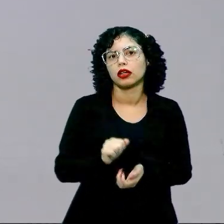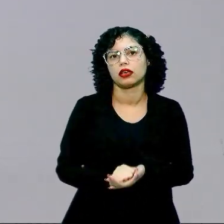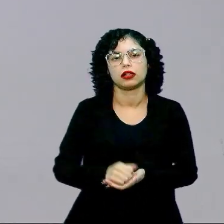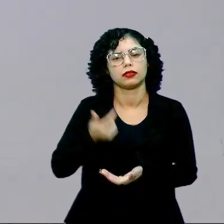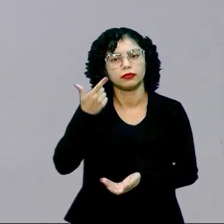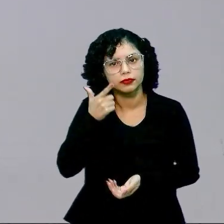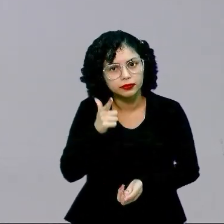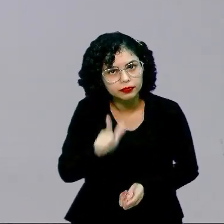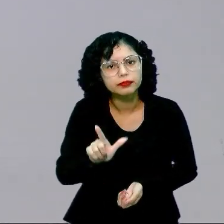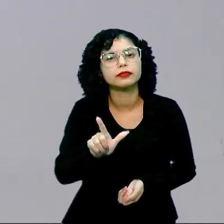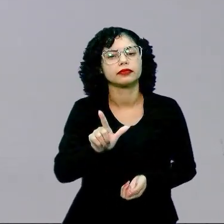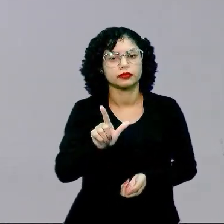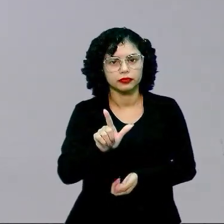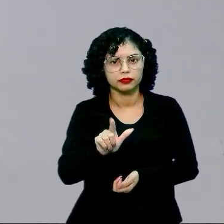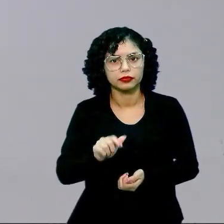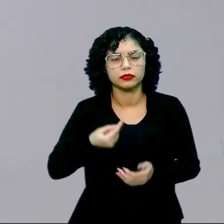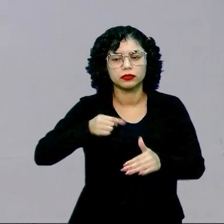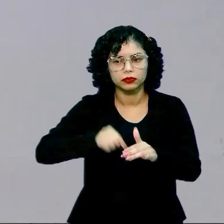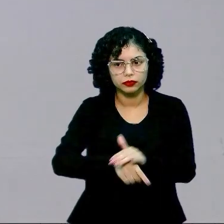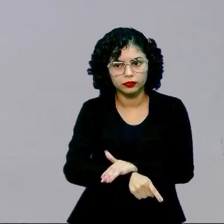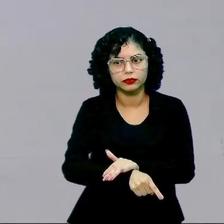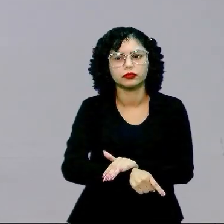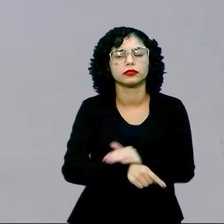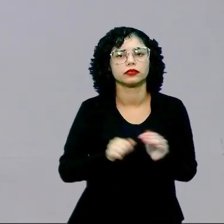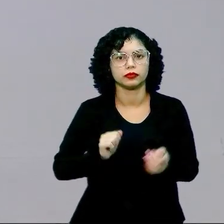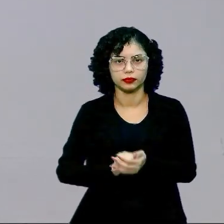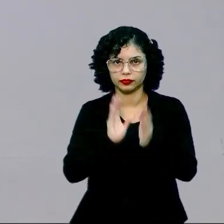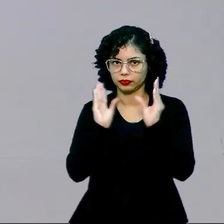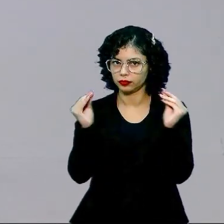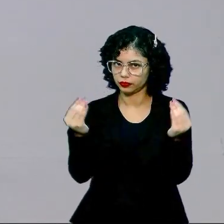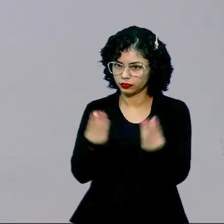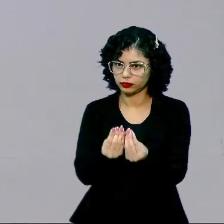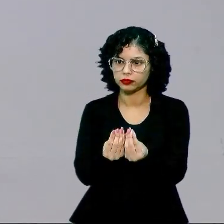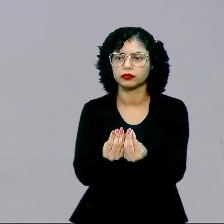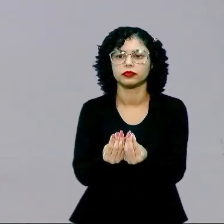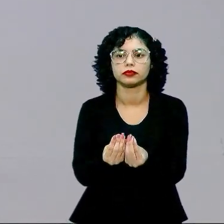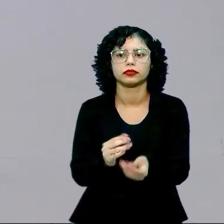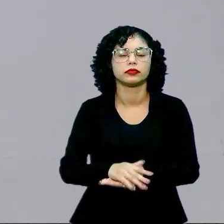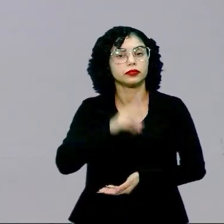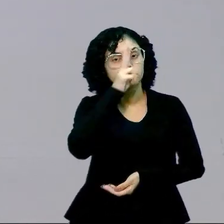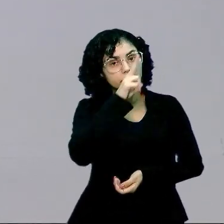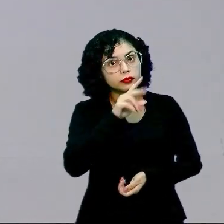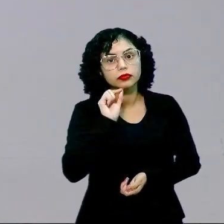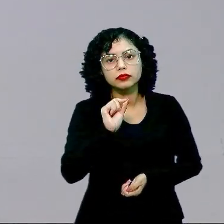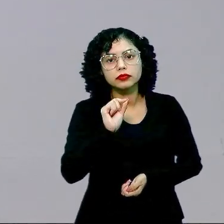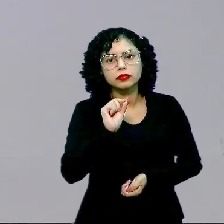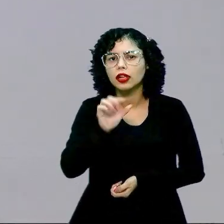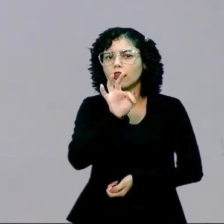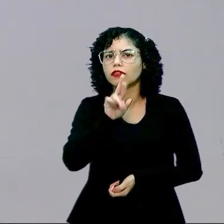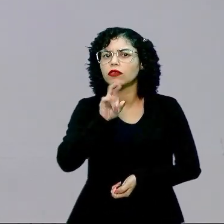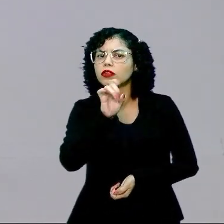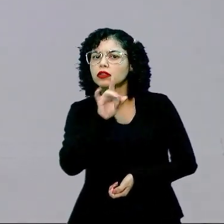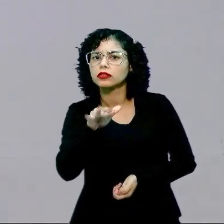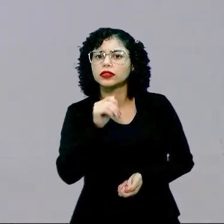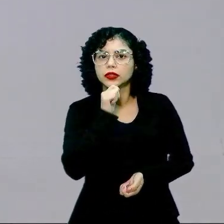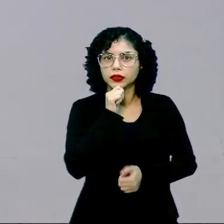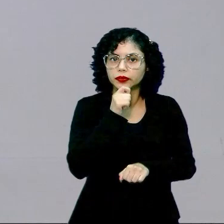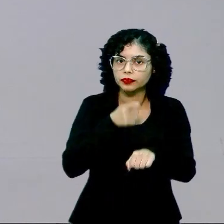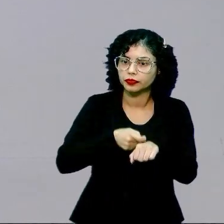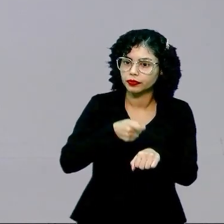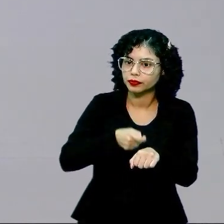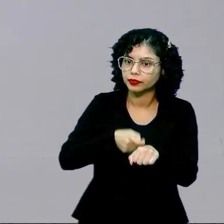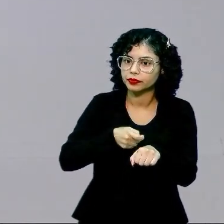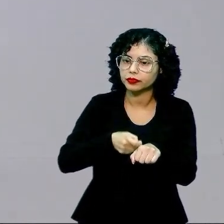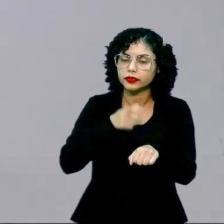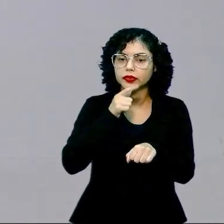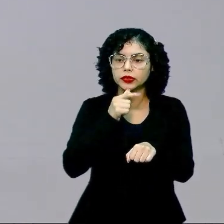conseguir ebulir ou então fundir essa substância, certo? Lembrando, o que é fusão mesmo? Você tem um gelo, ele está